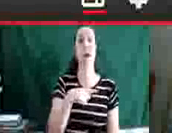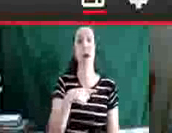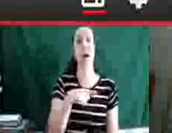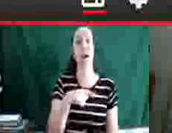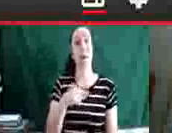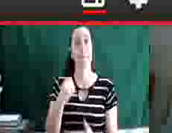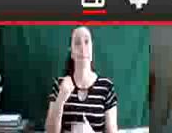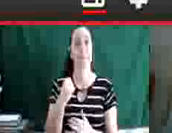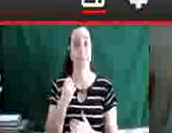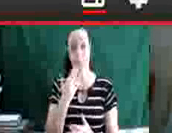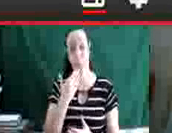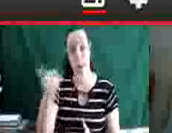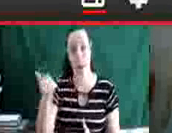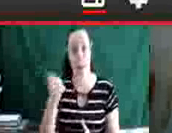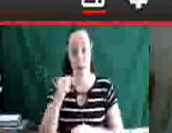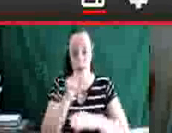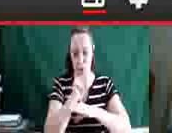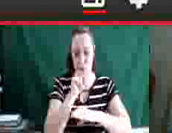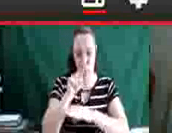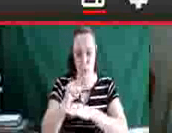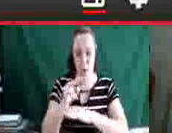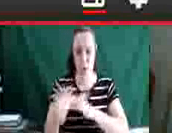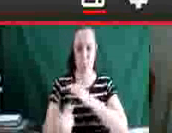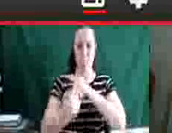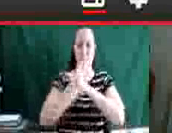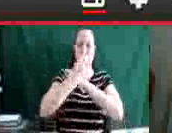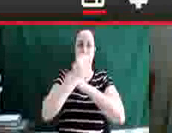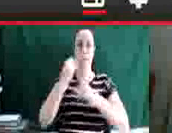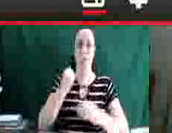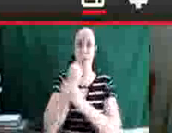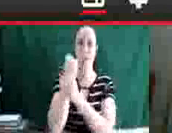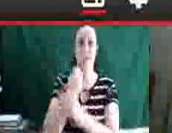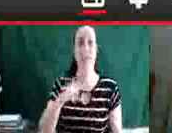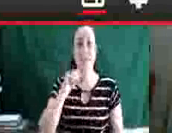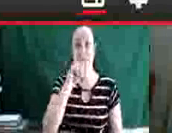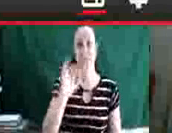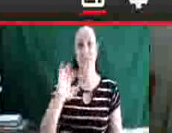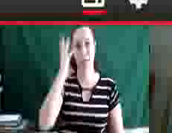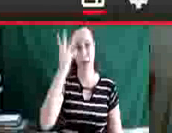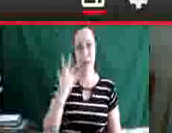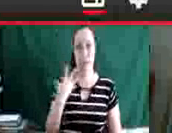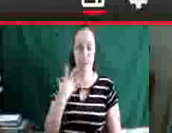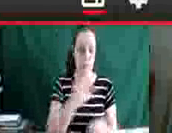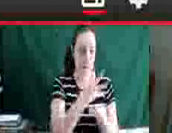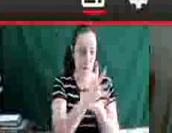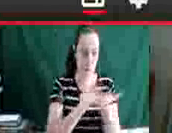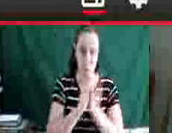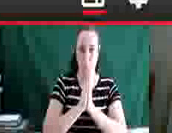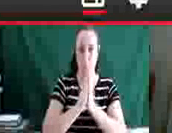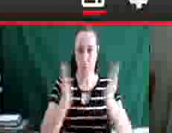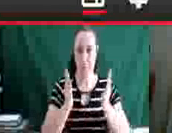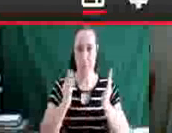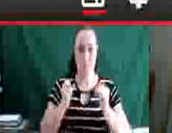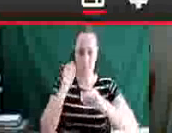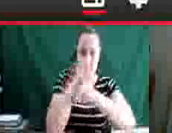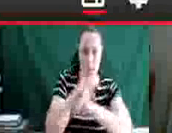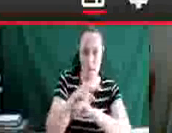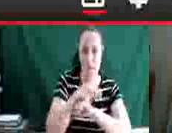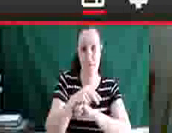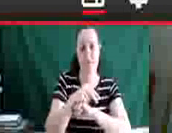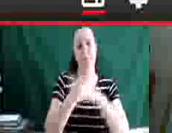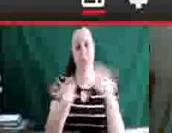de milissegundos, né? Só que os servidores DNS, então, basicamente, eles fazem o quê? Eles traduzem o